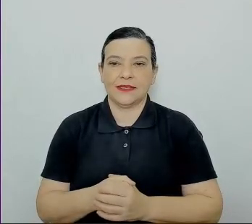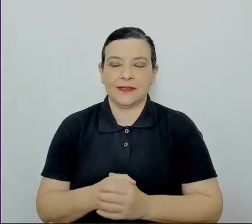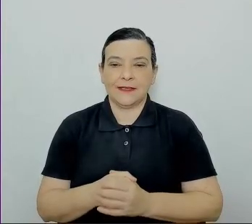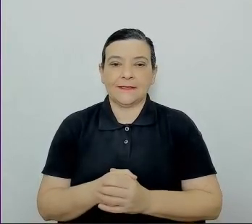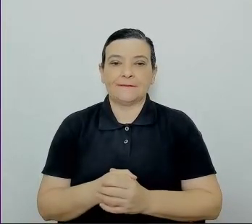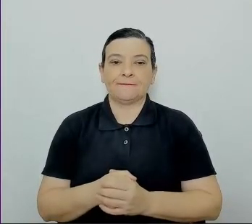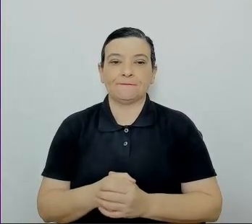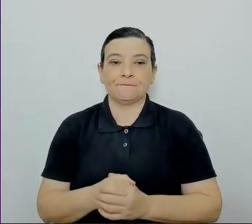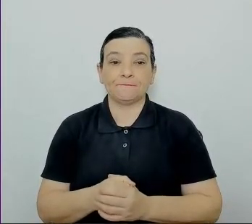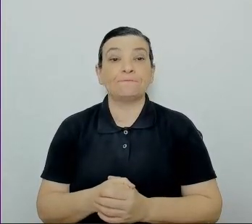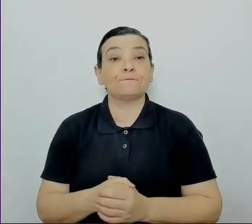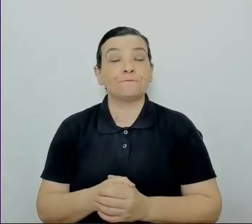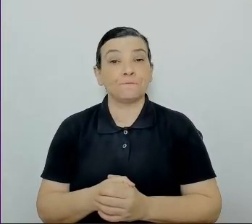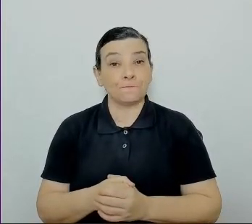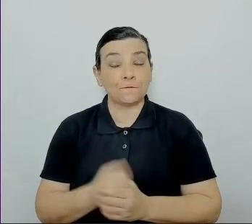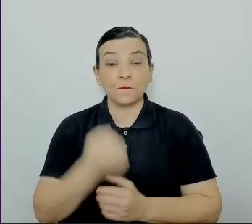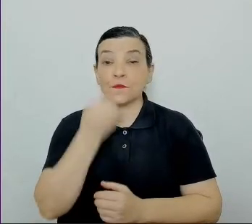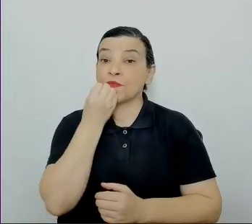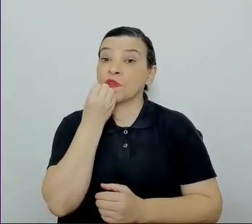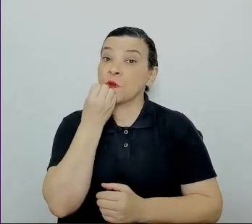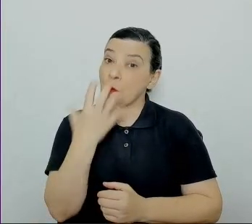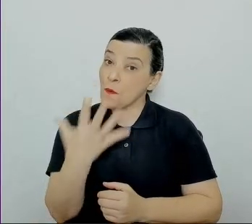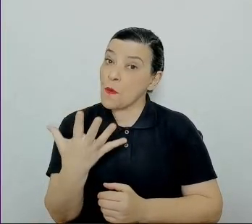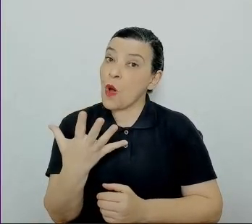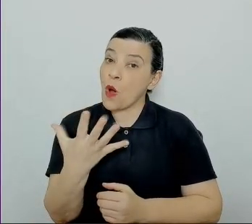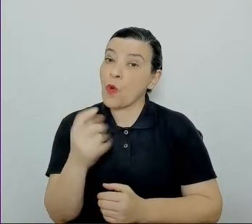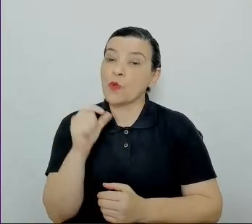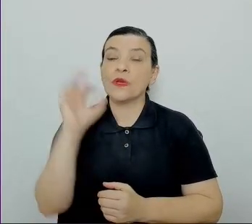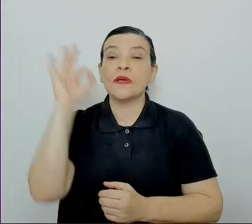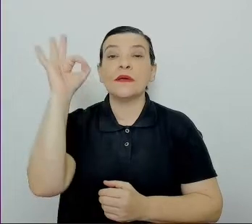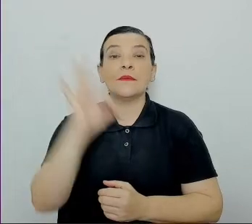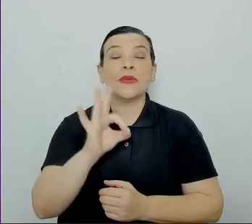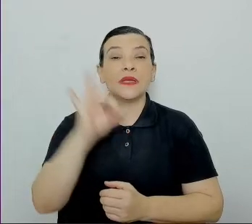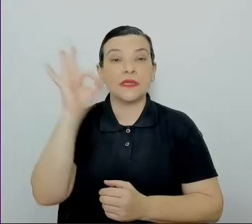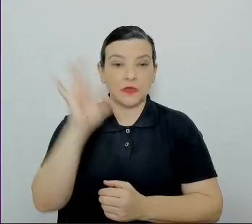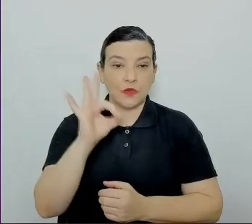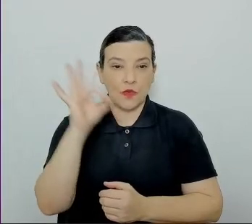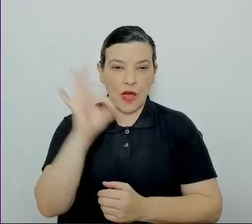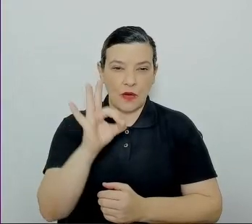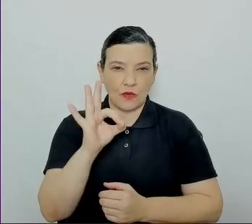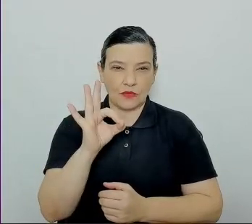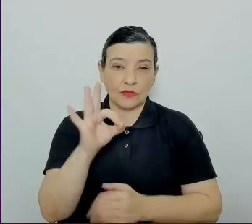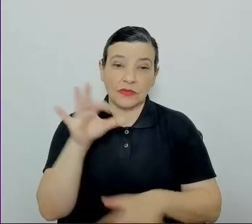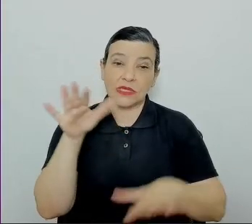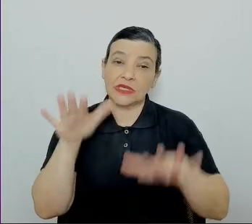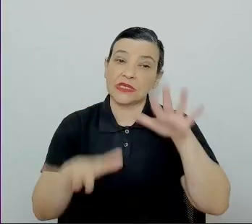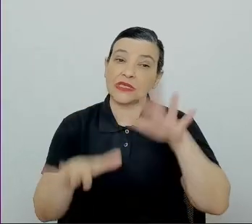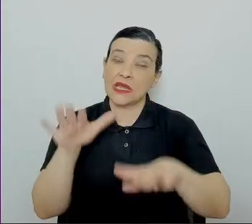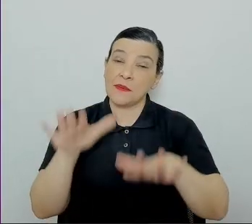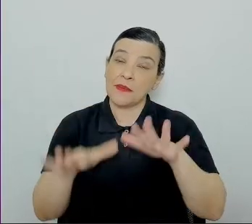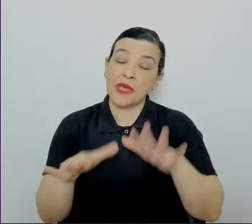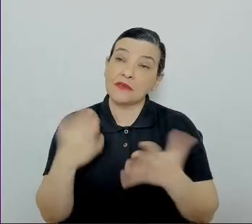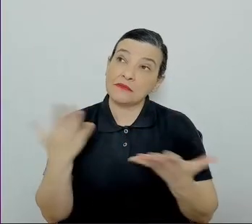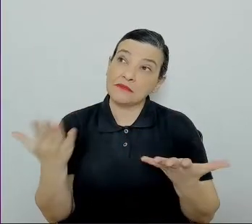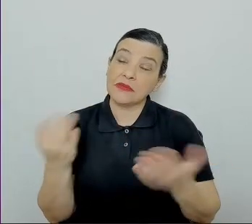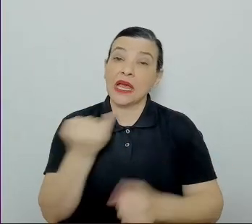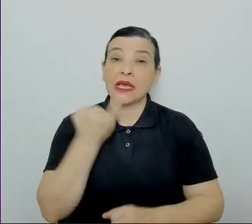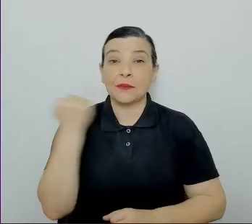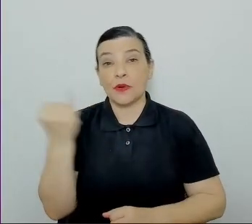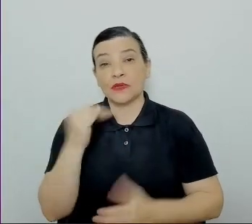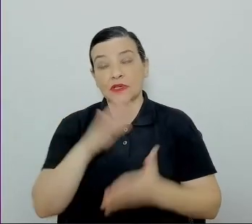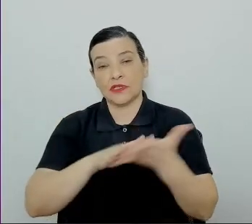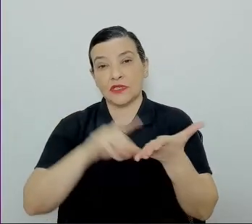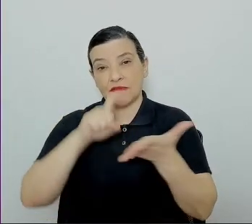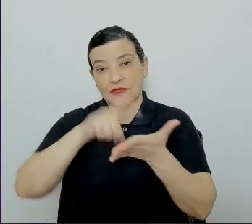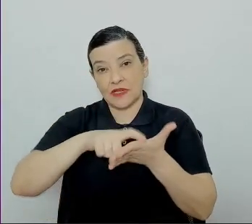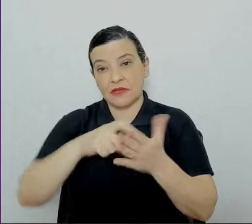Ok, e quão bom deve ser esse percentual de adoção? Depende de quão relevante é a funcionalidade que você está fazendo. De